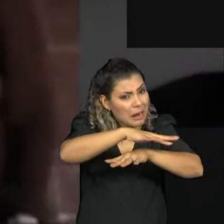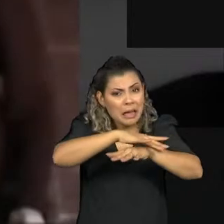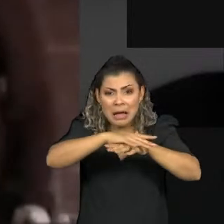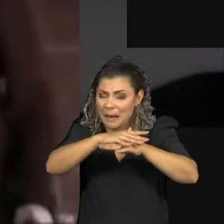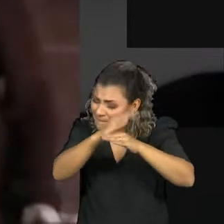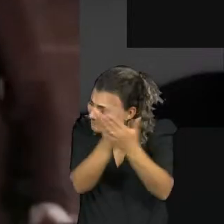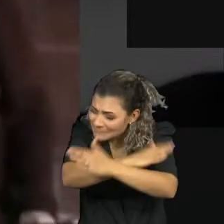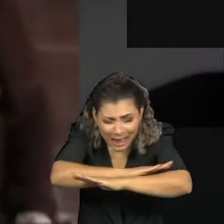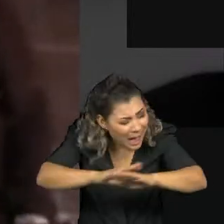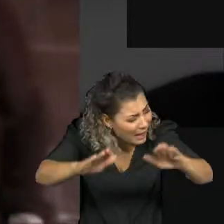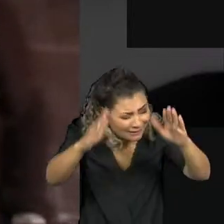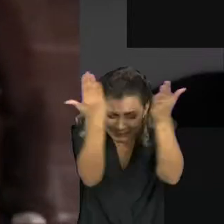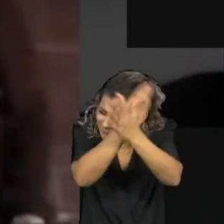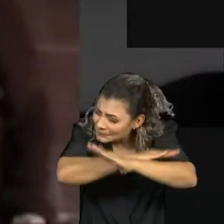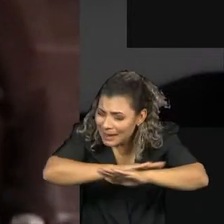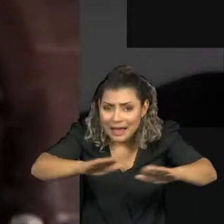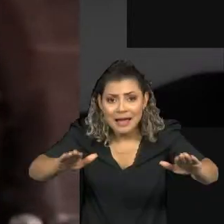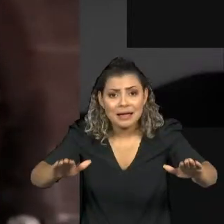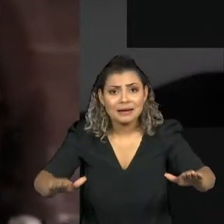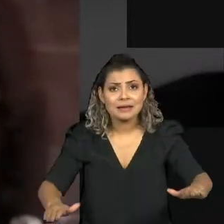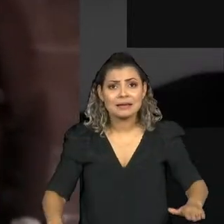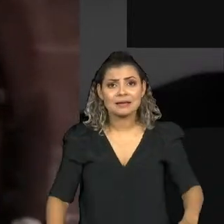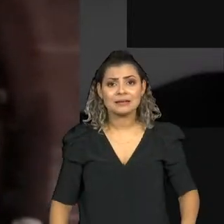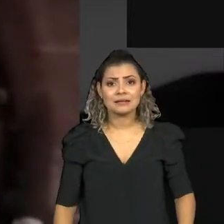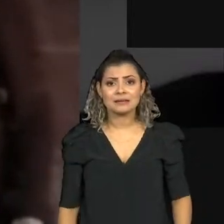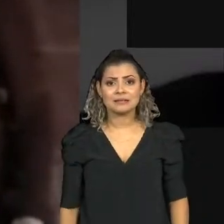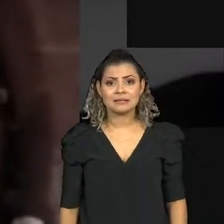para, para!